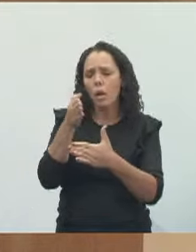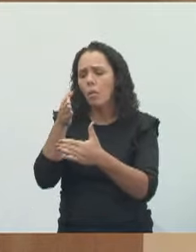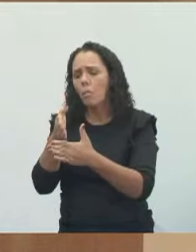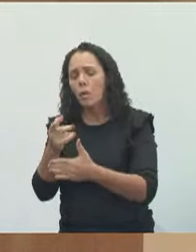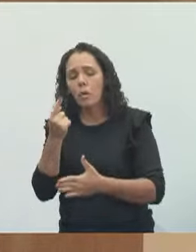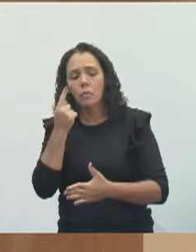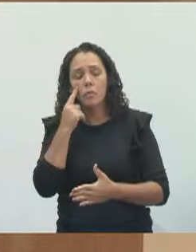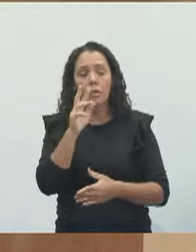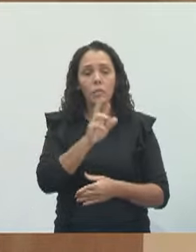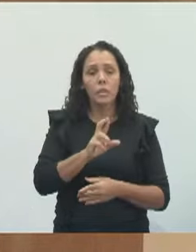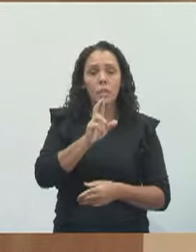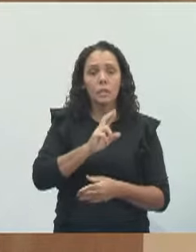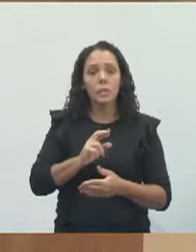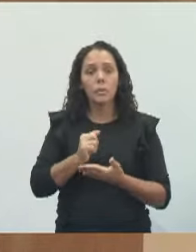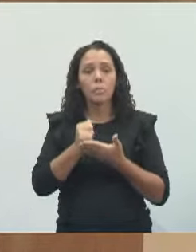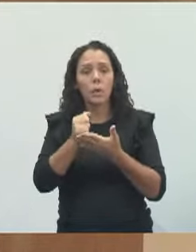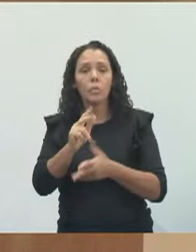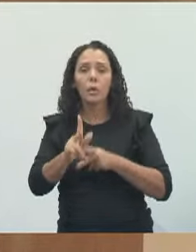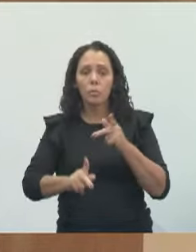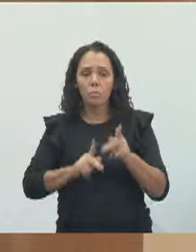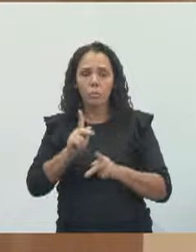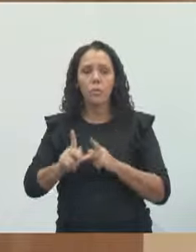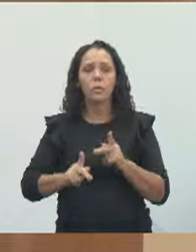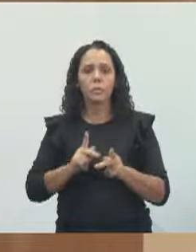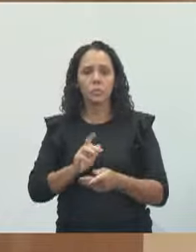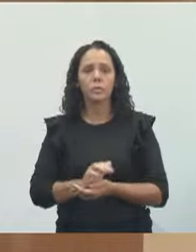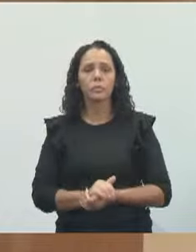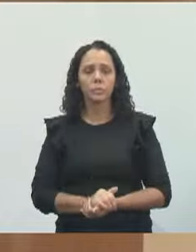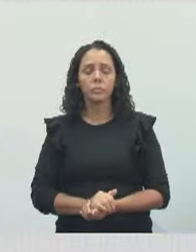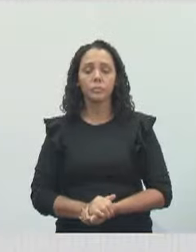em defesa do povo e da população. Próximo vídeo, por favor.